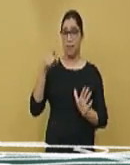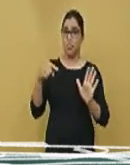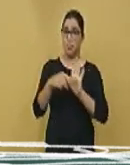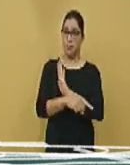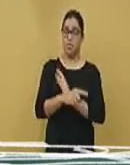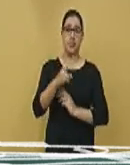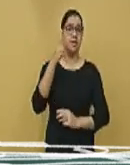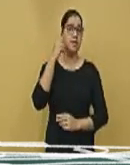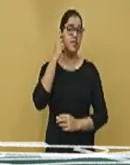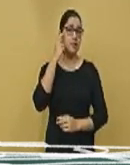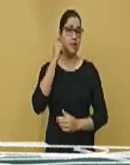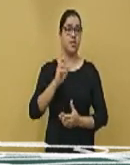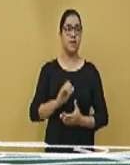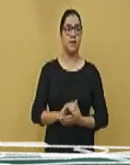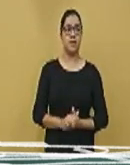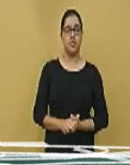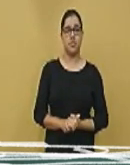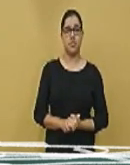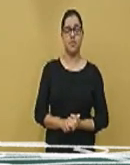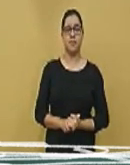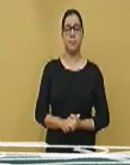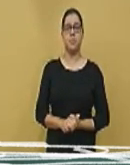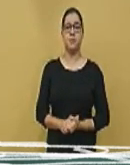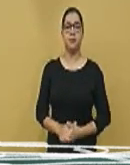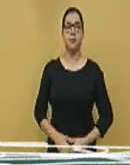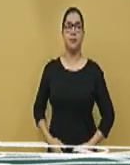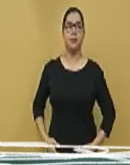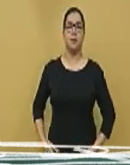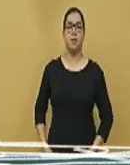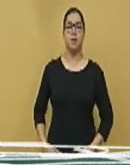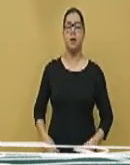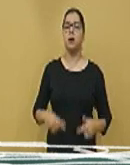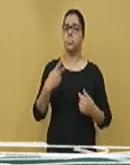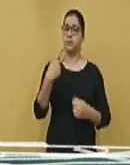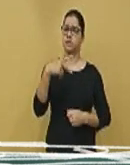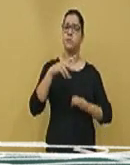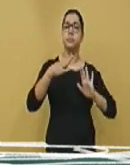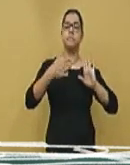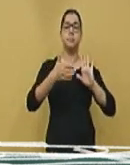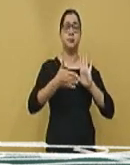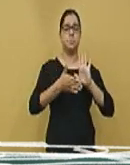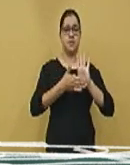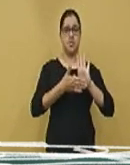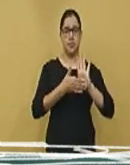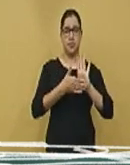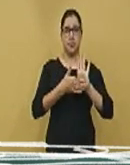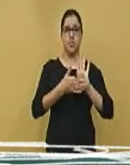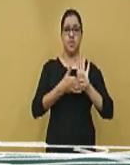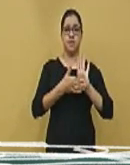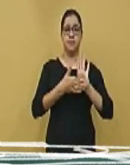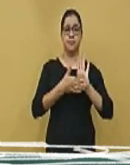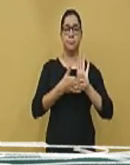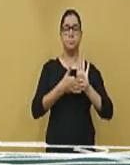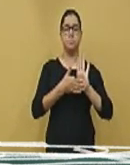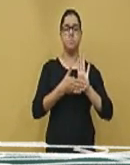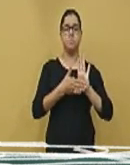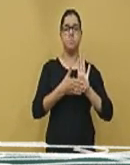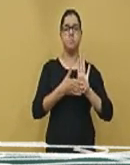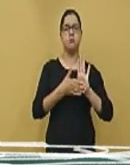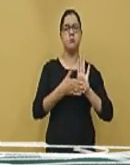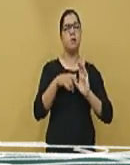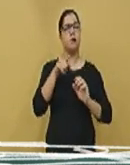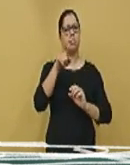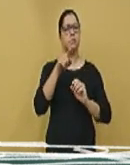O item 1.9 da sua proposta de campanha, o senhor disse